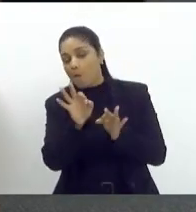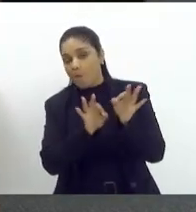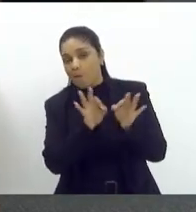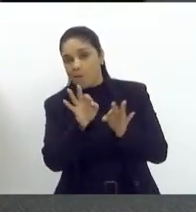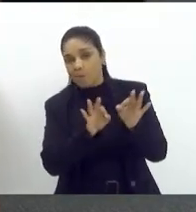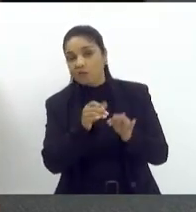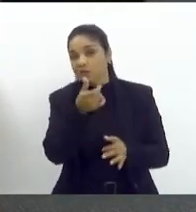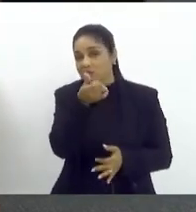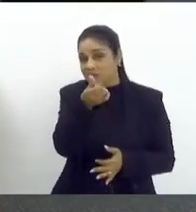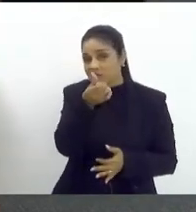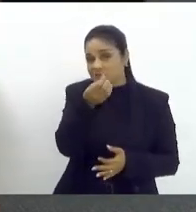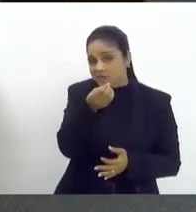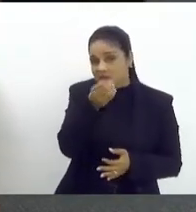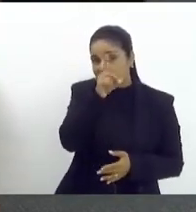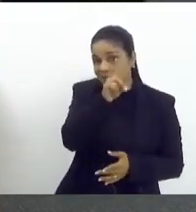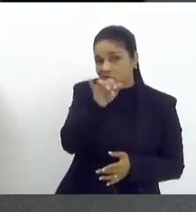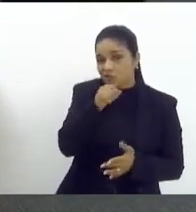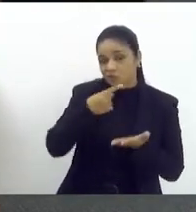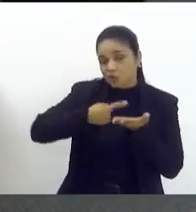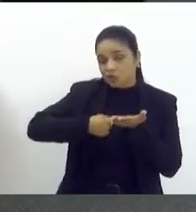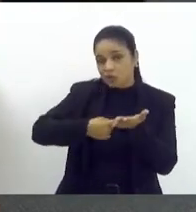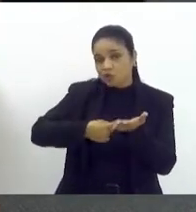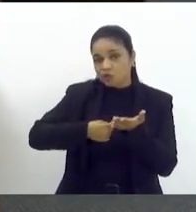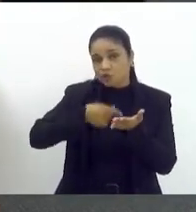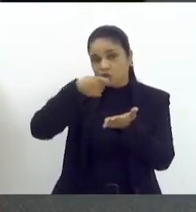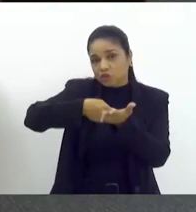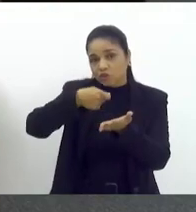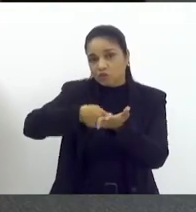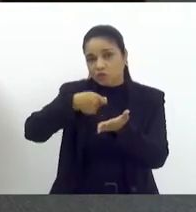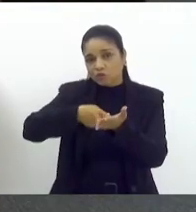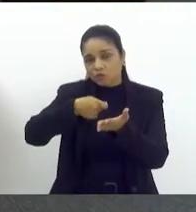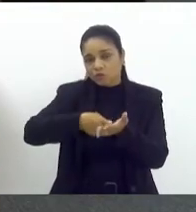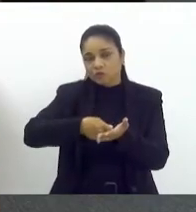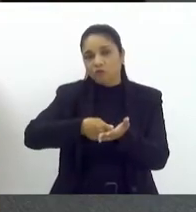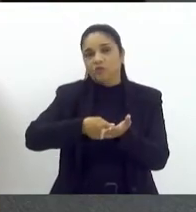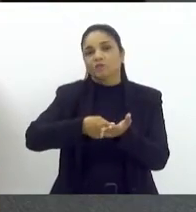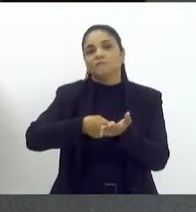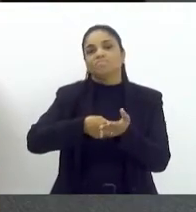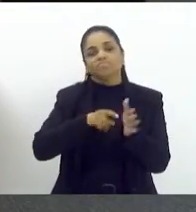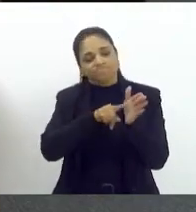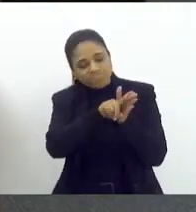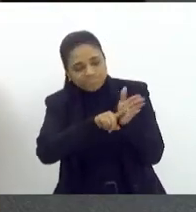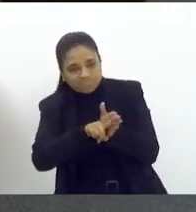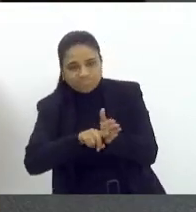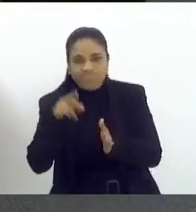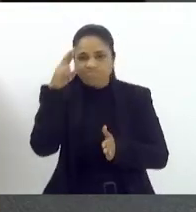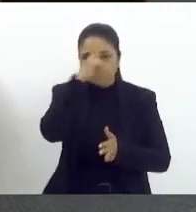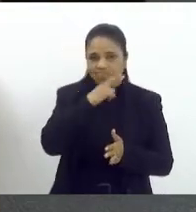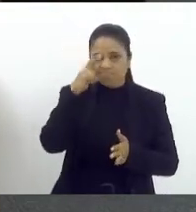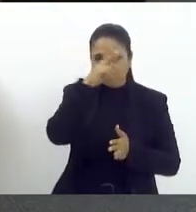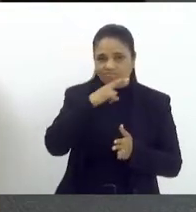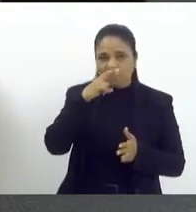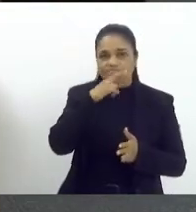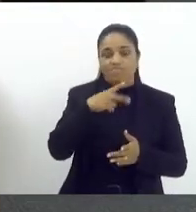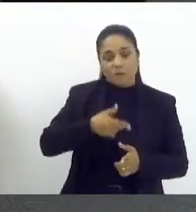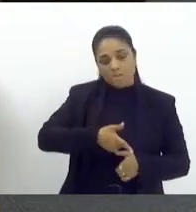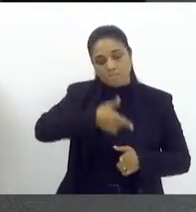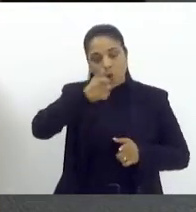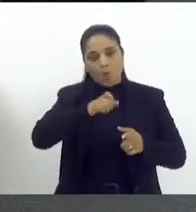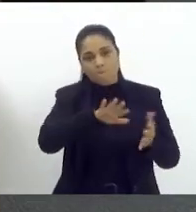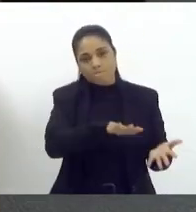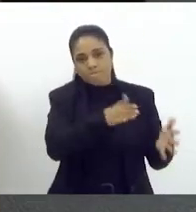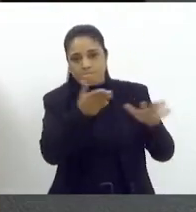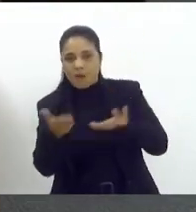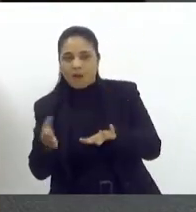60 dias de cumprimento da priorização de investigação em casos de assassinatos de crianças